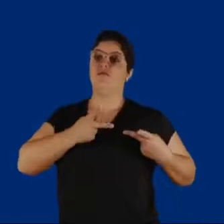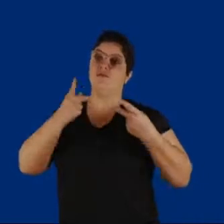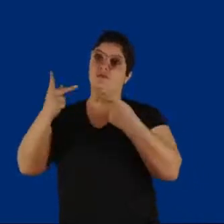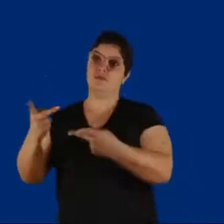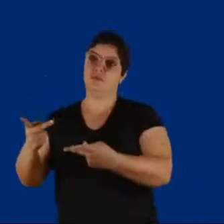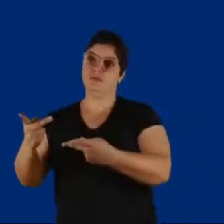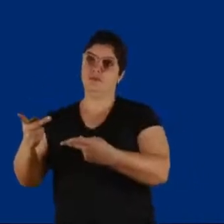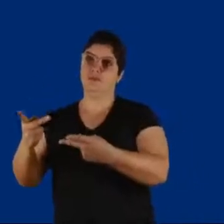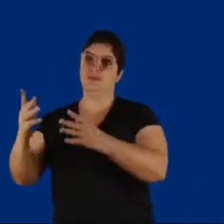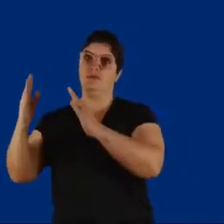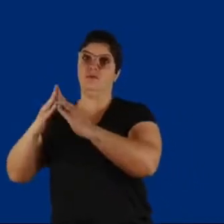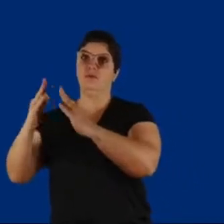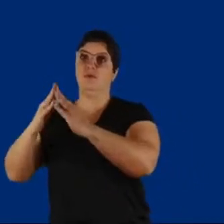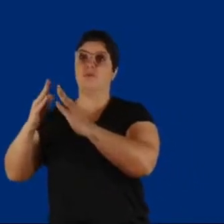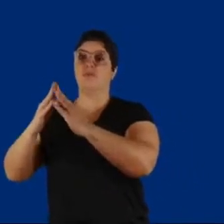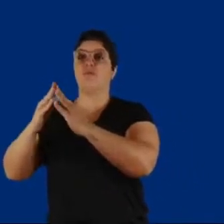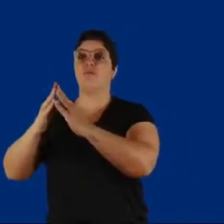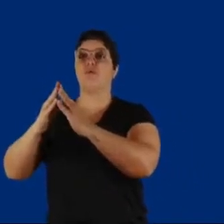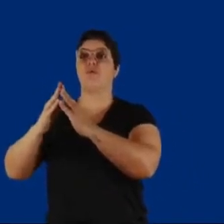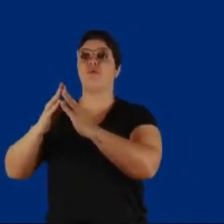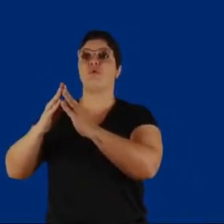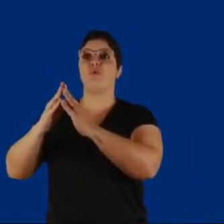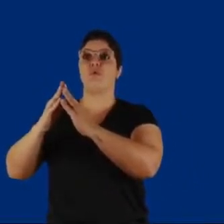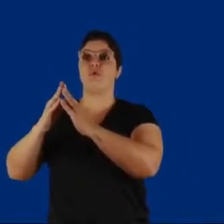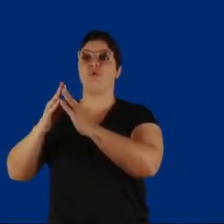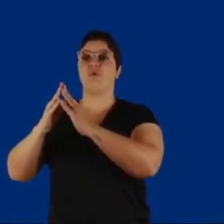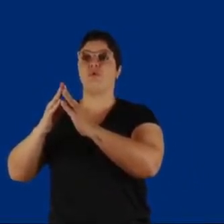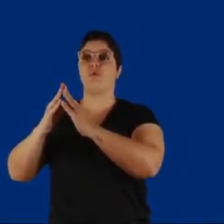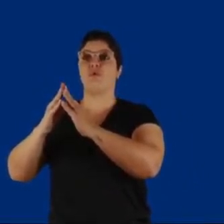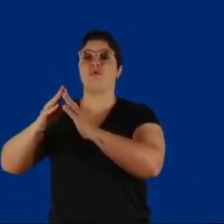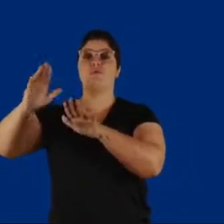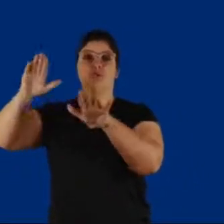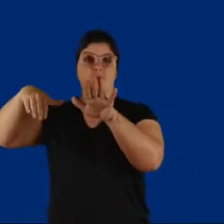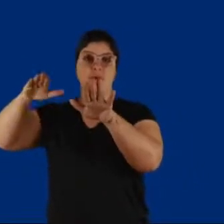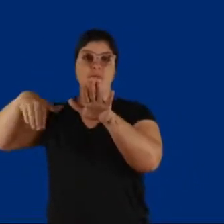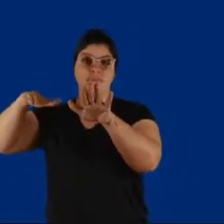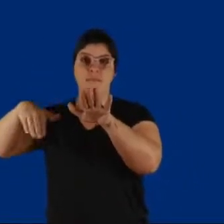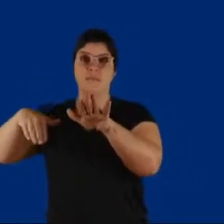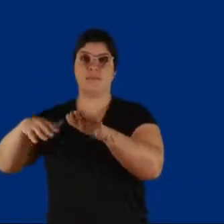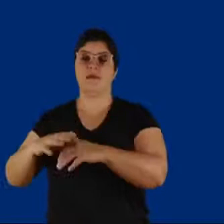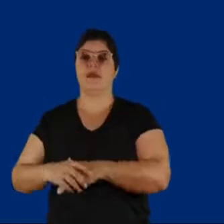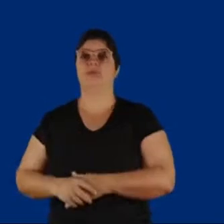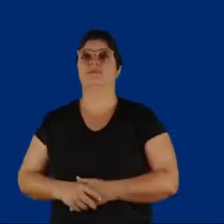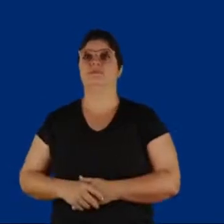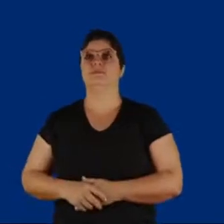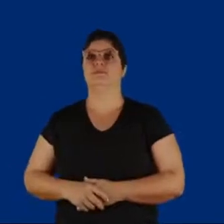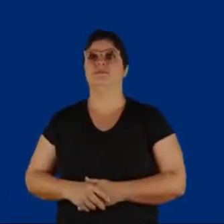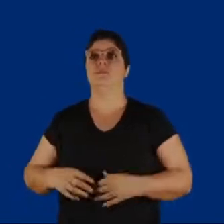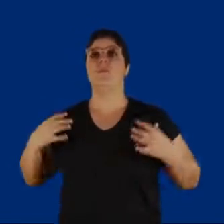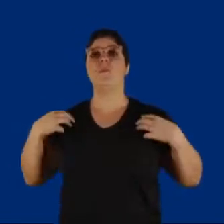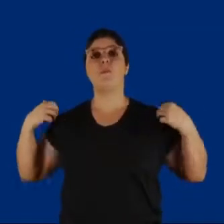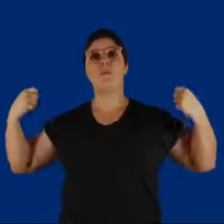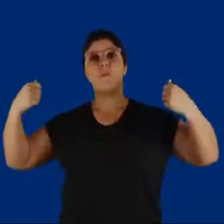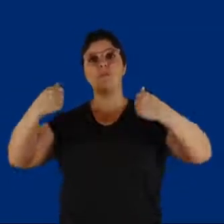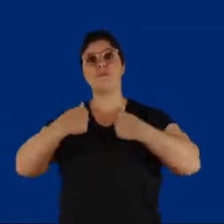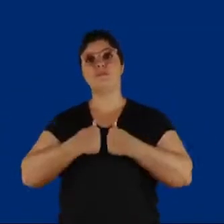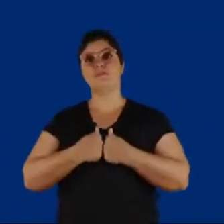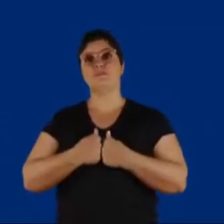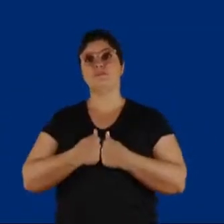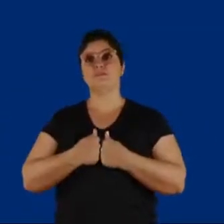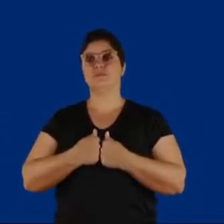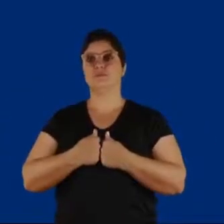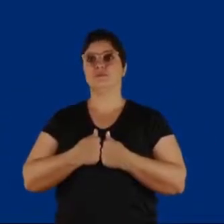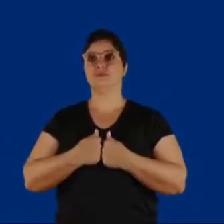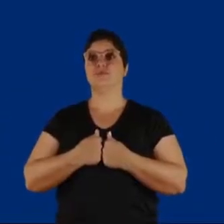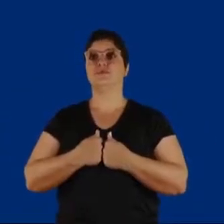aqui, eu moro na costa pacífica a maior parte do tempo, Eu tenho uma jaqueta e um